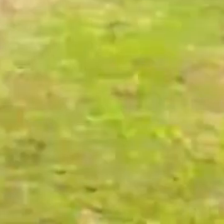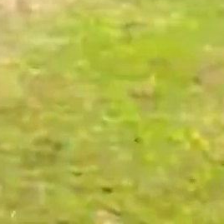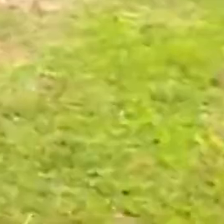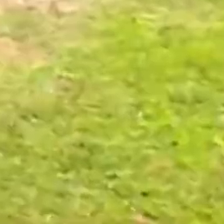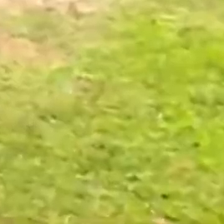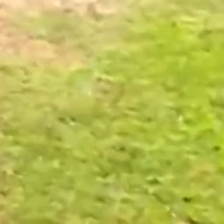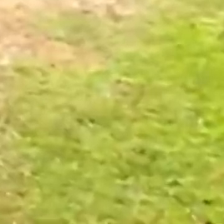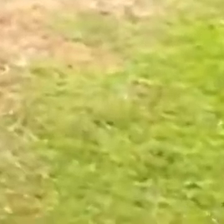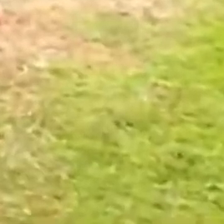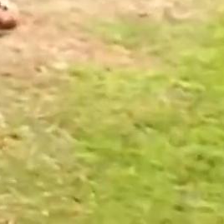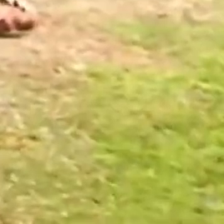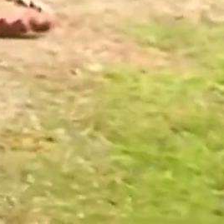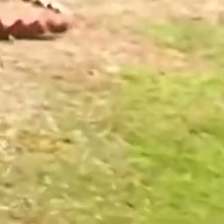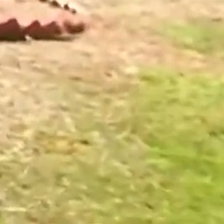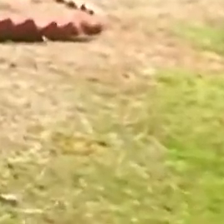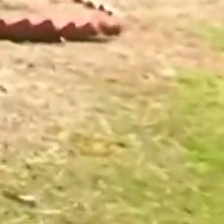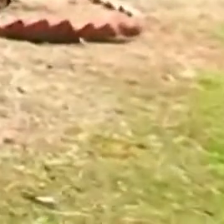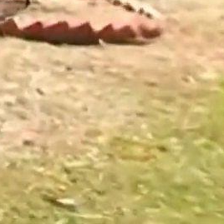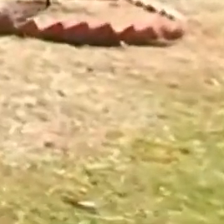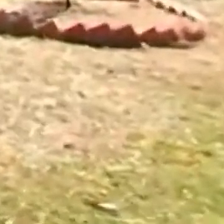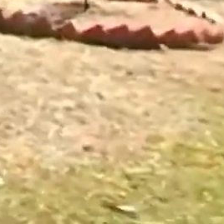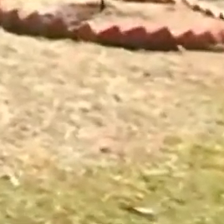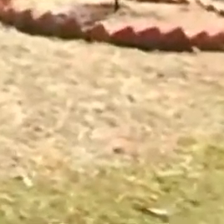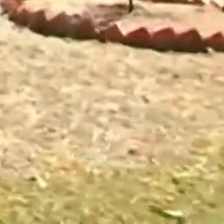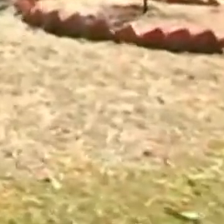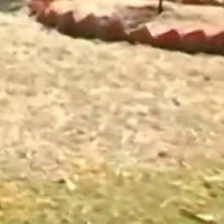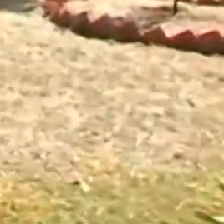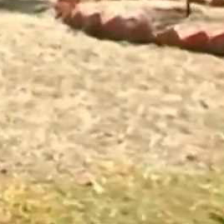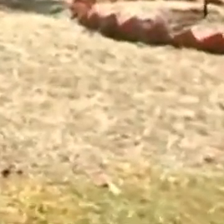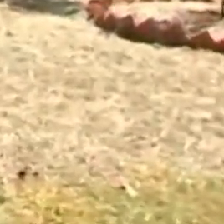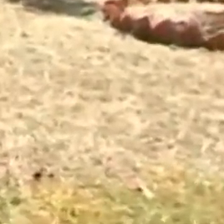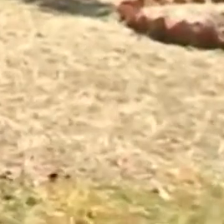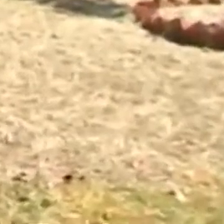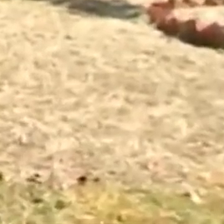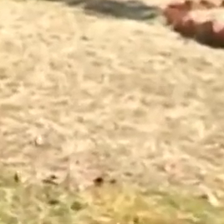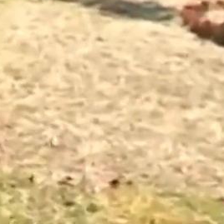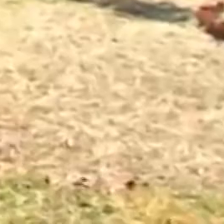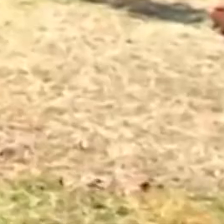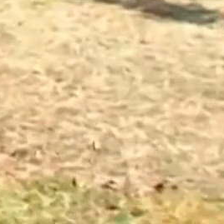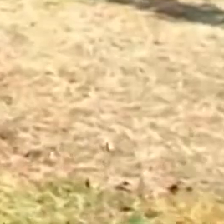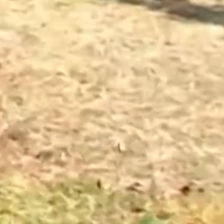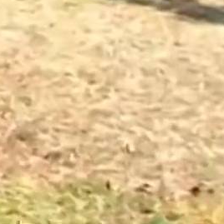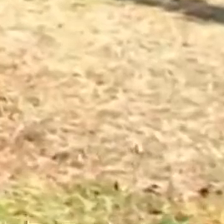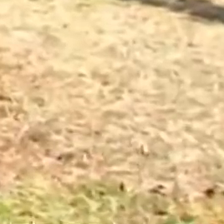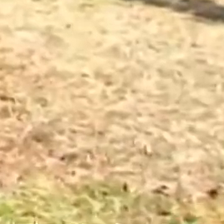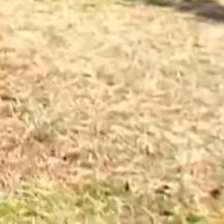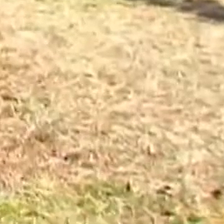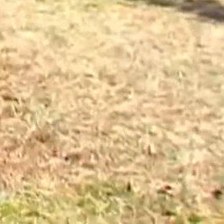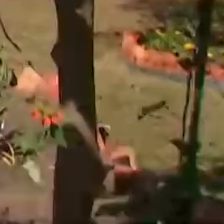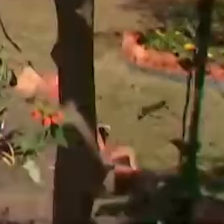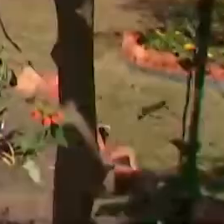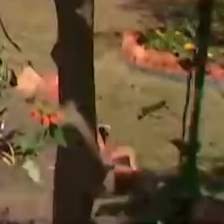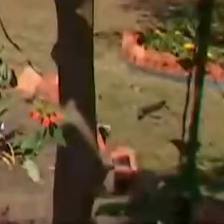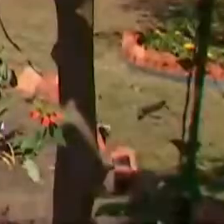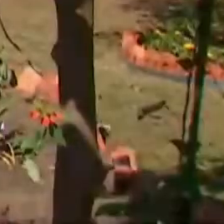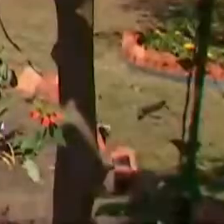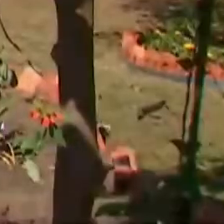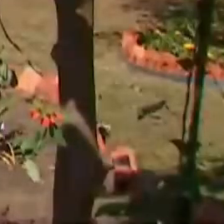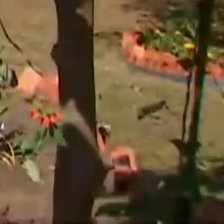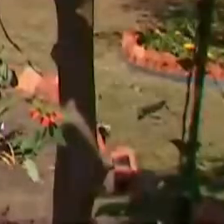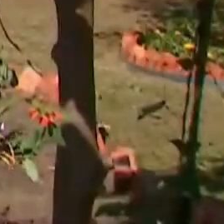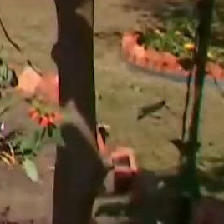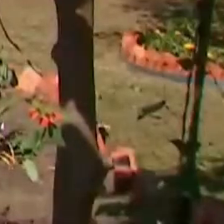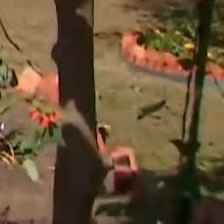Não é fácil manter tudo isso regado, cuidado e também viável financeiramente. Minha função